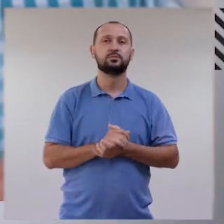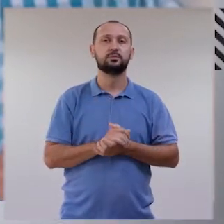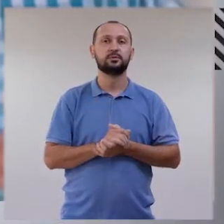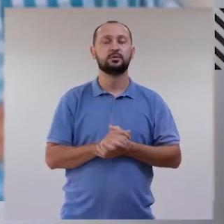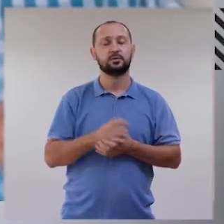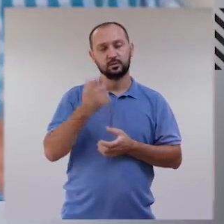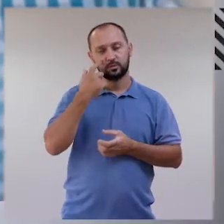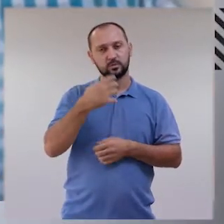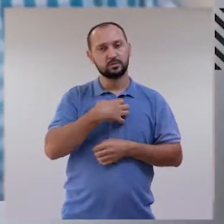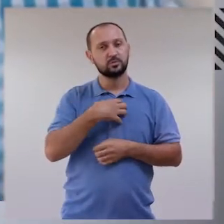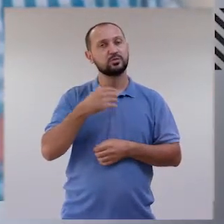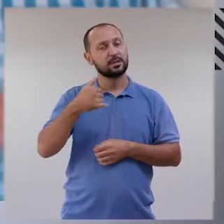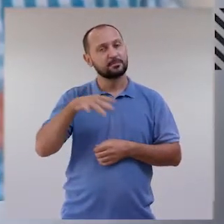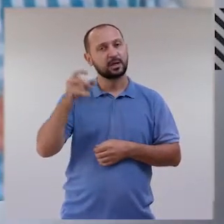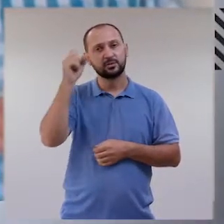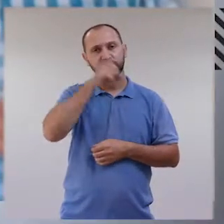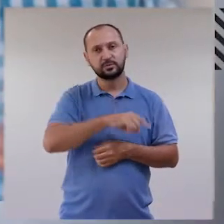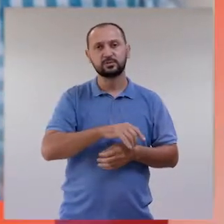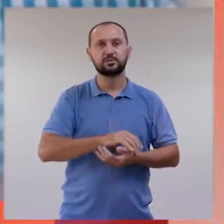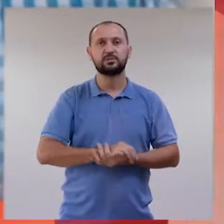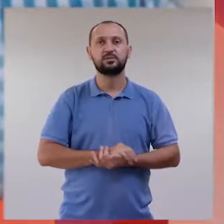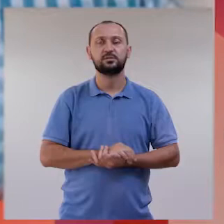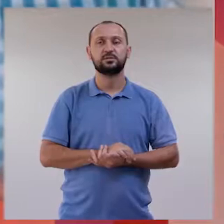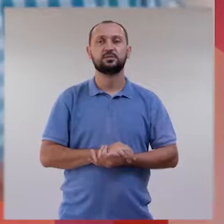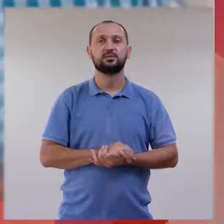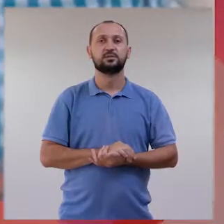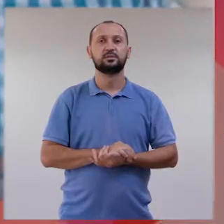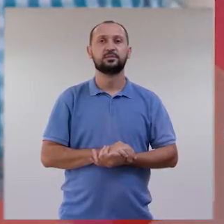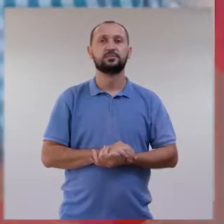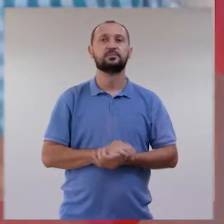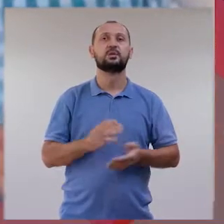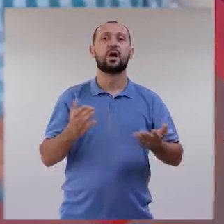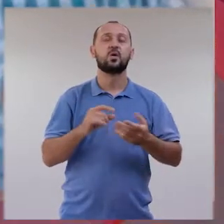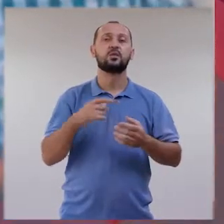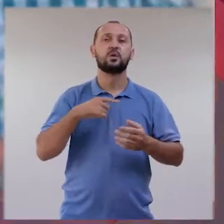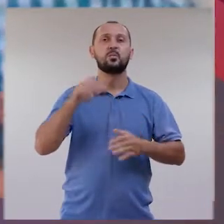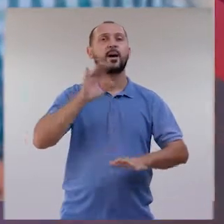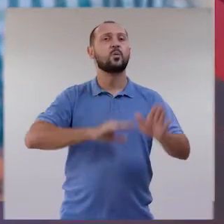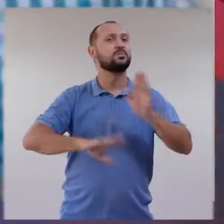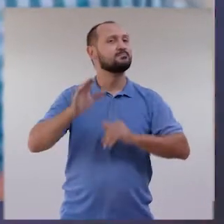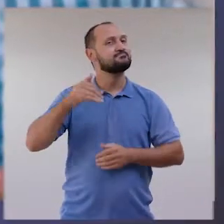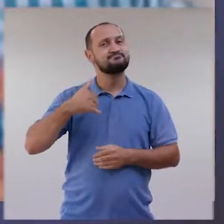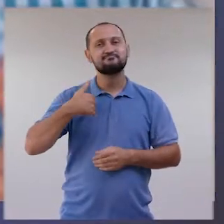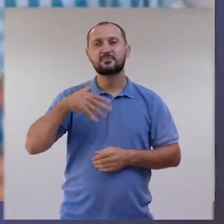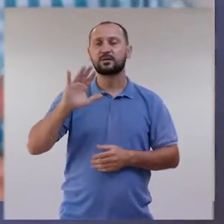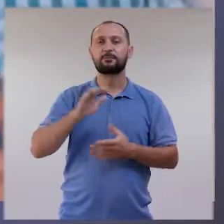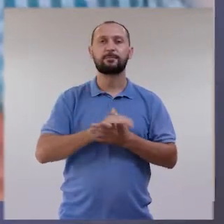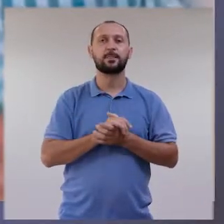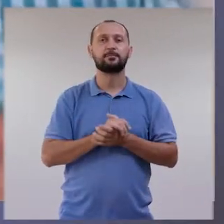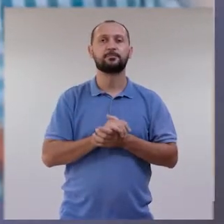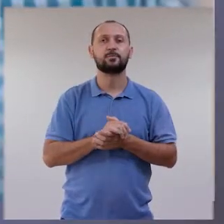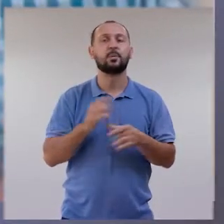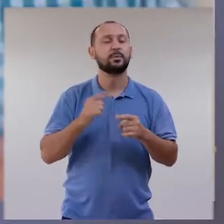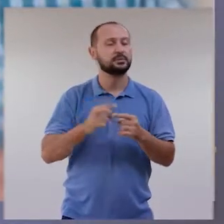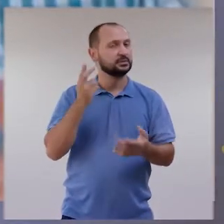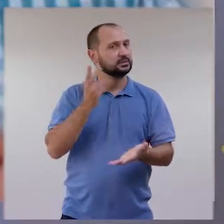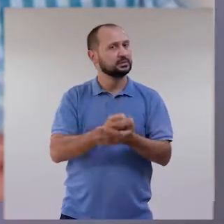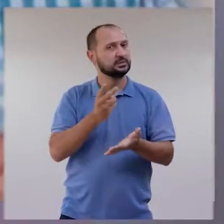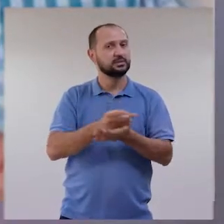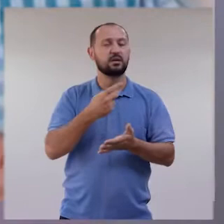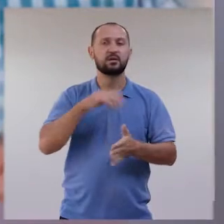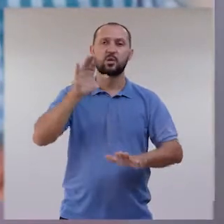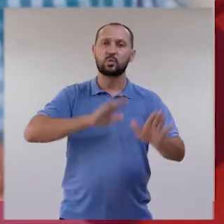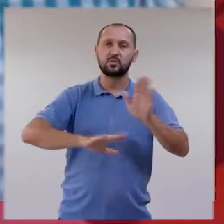mudou, realmente ficou mais difícil de trabalhar, né, a gente ficou com ainda mais cuidado ainda do que a gente já tinha, né, porque a gente sempre tem